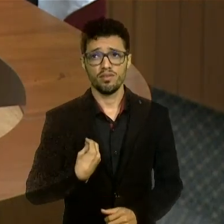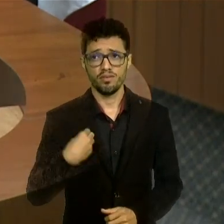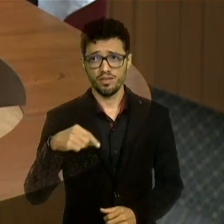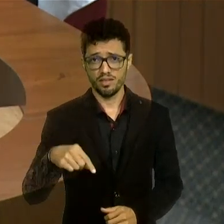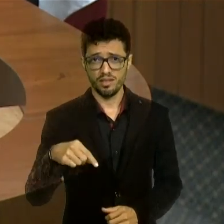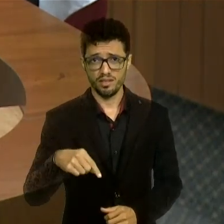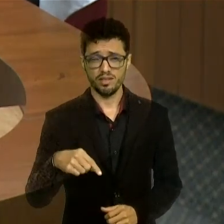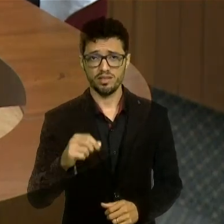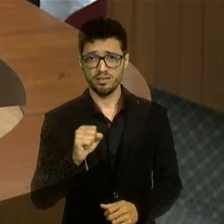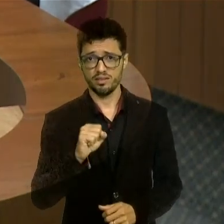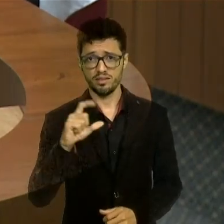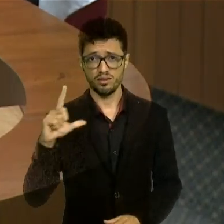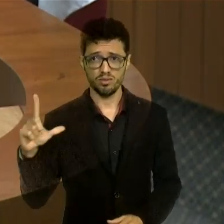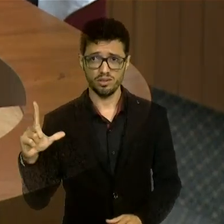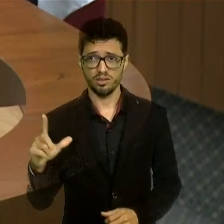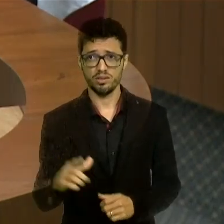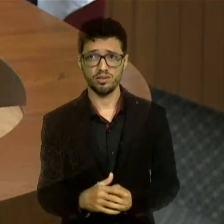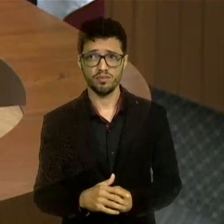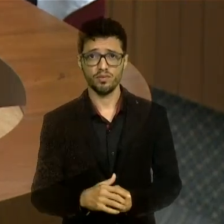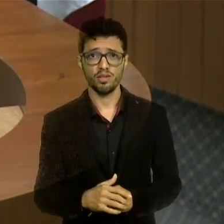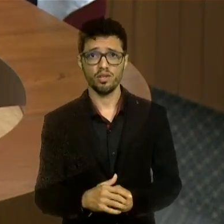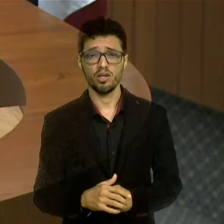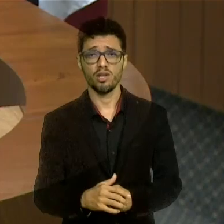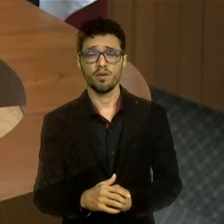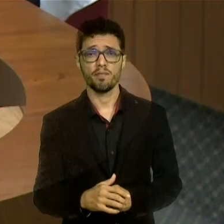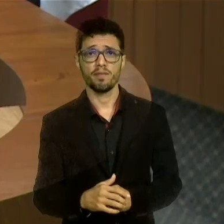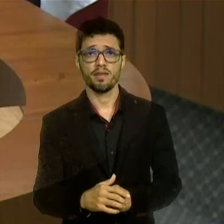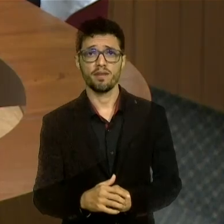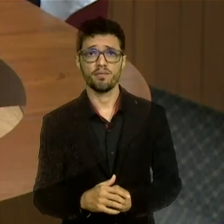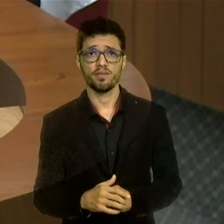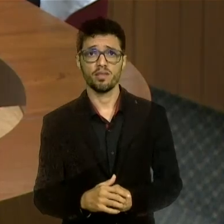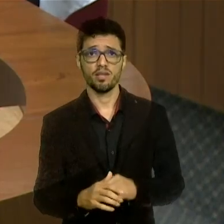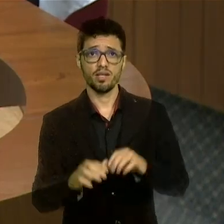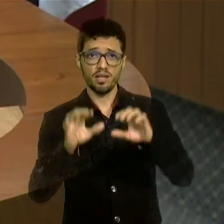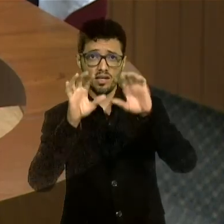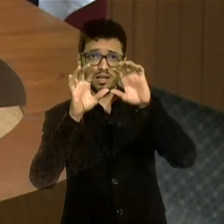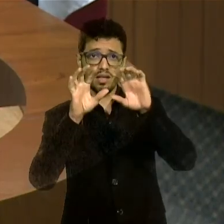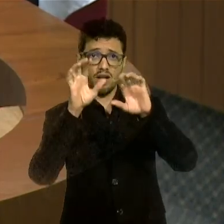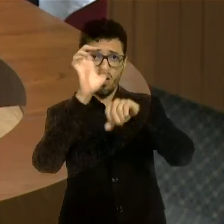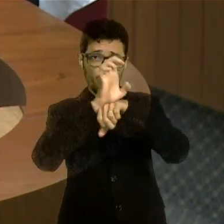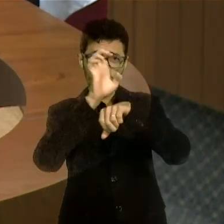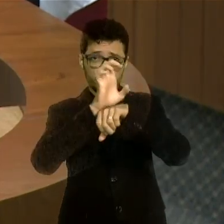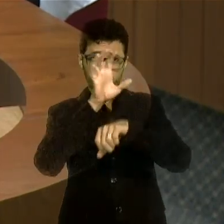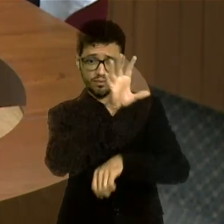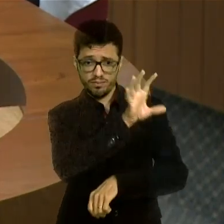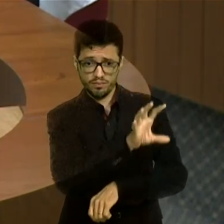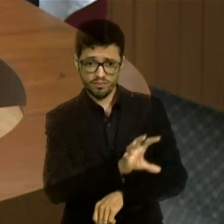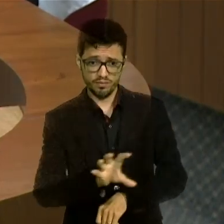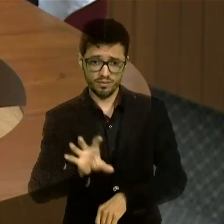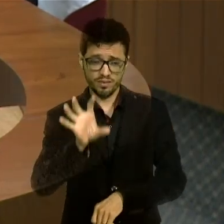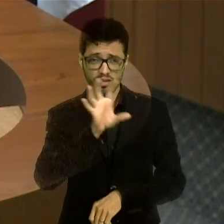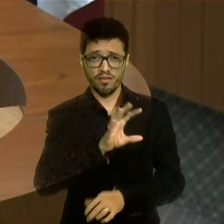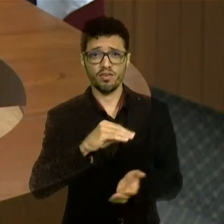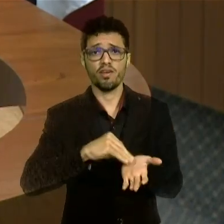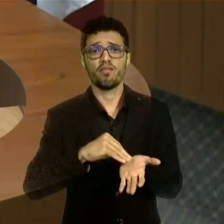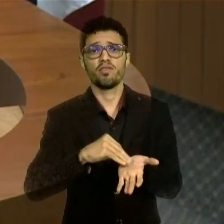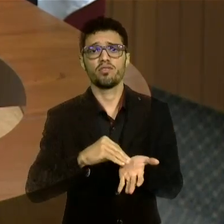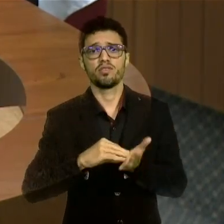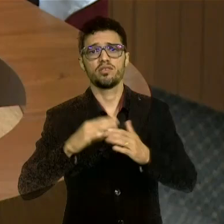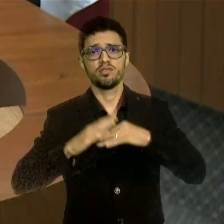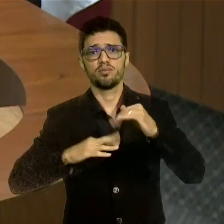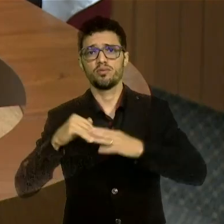fica todo o restante do nosso estado praticamente descoberto desses